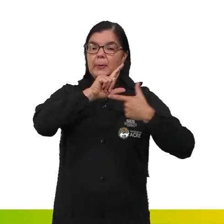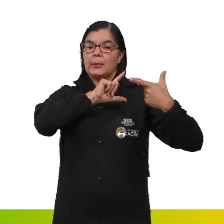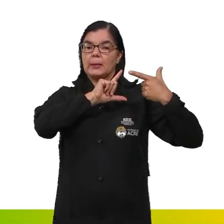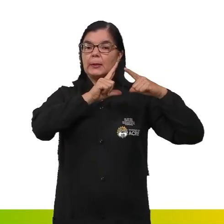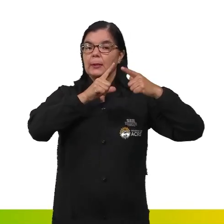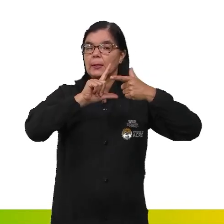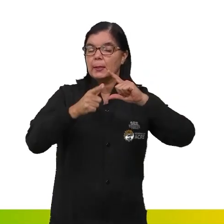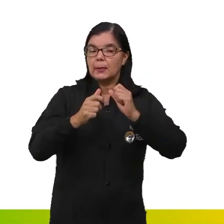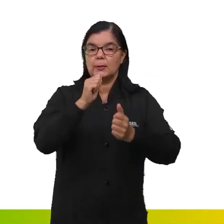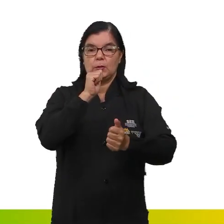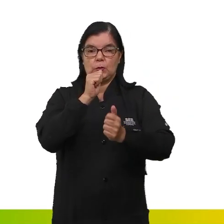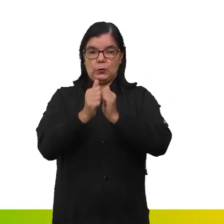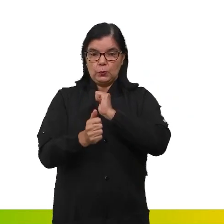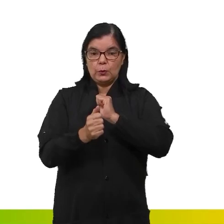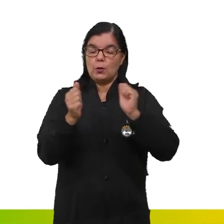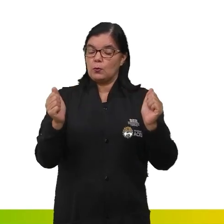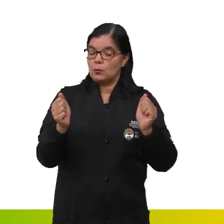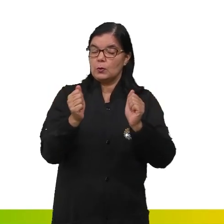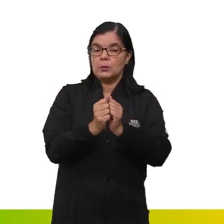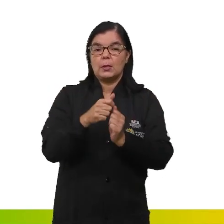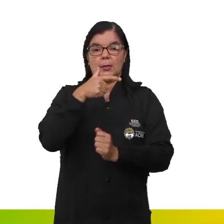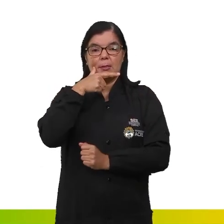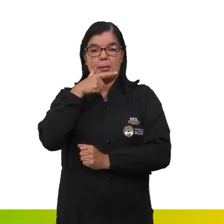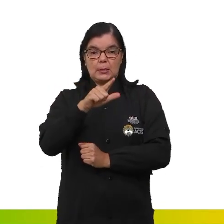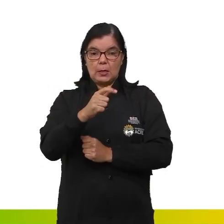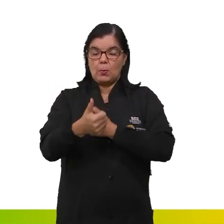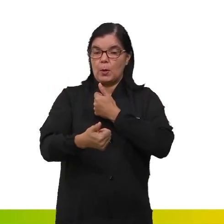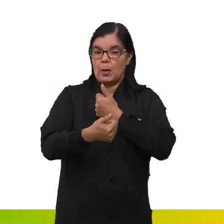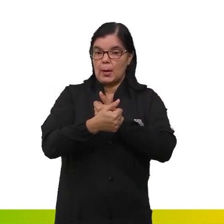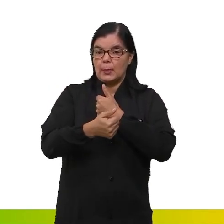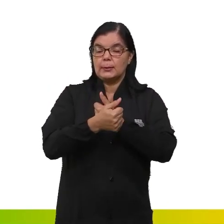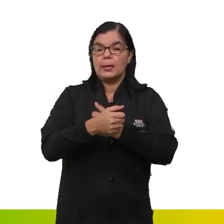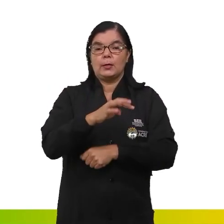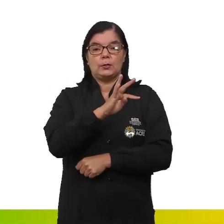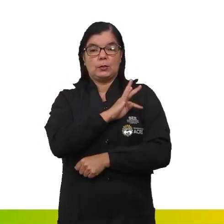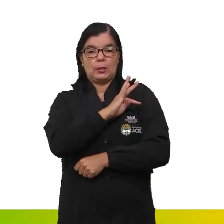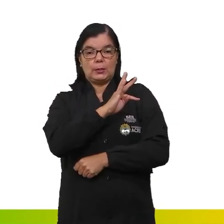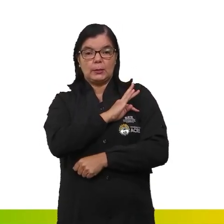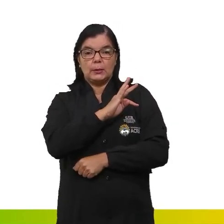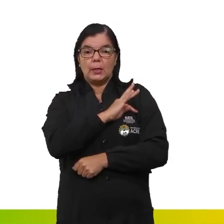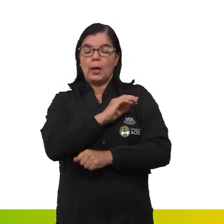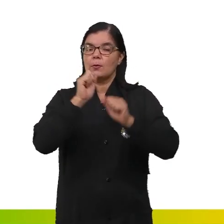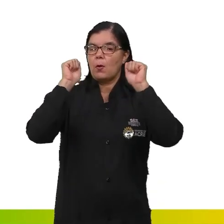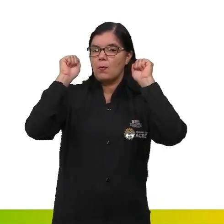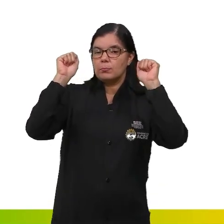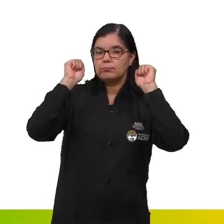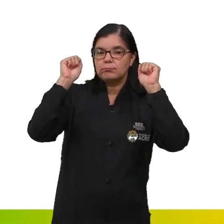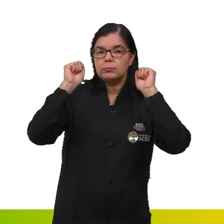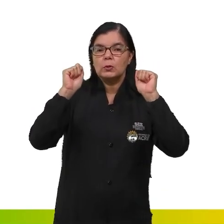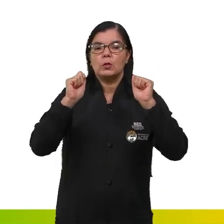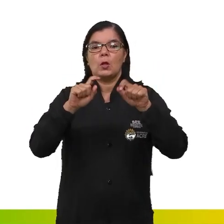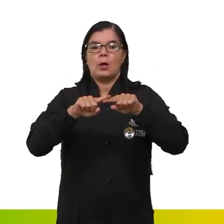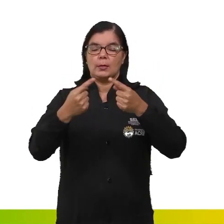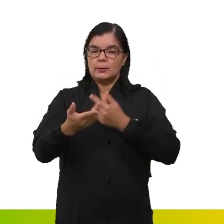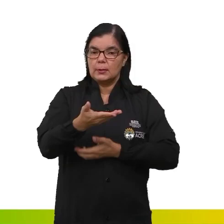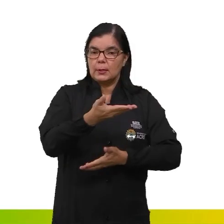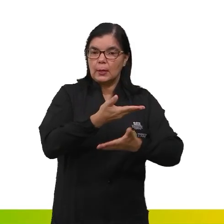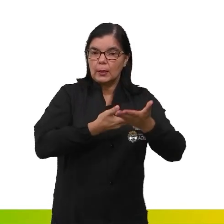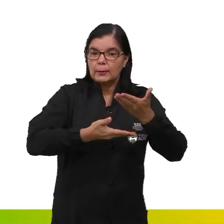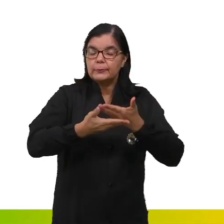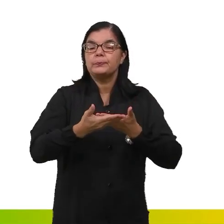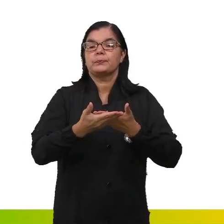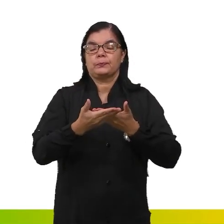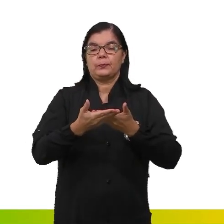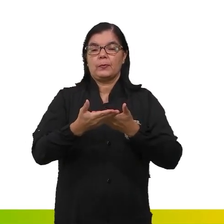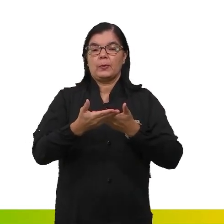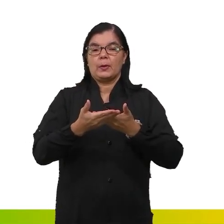tradição esportiva. Juntas, essas línguas aproximam atletas, técnicos e torcedores, promovendo a